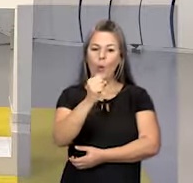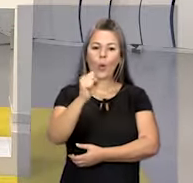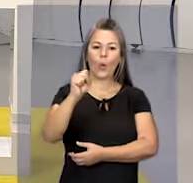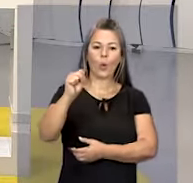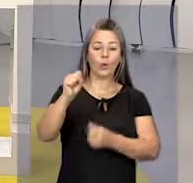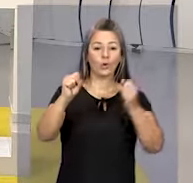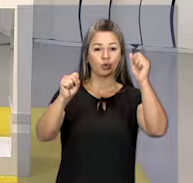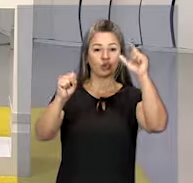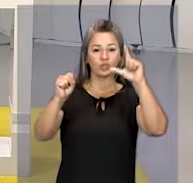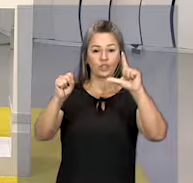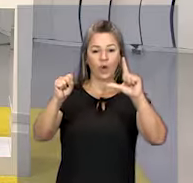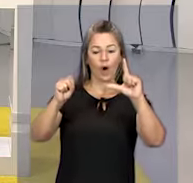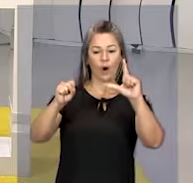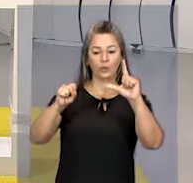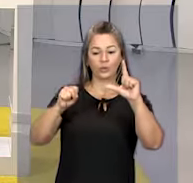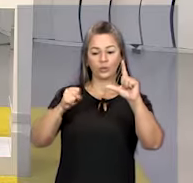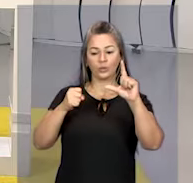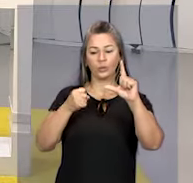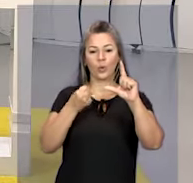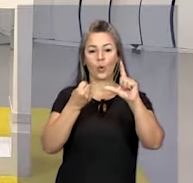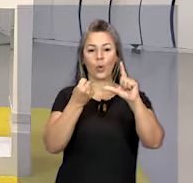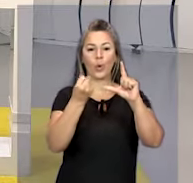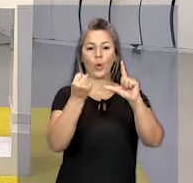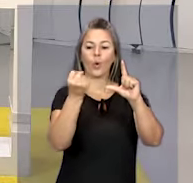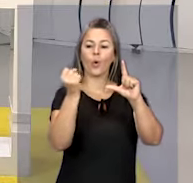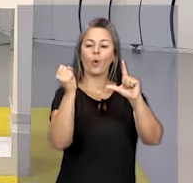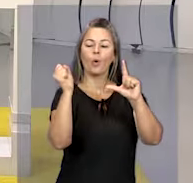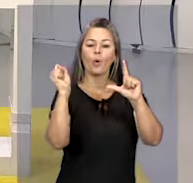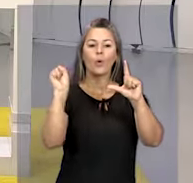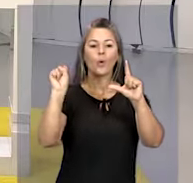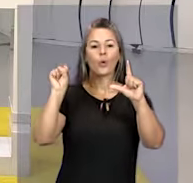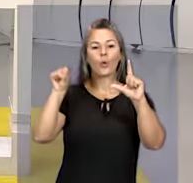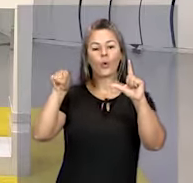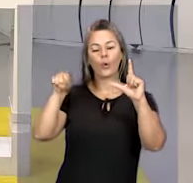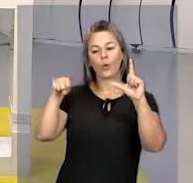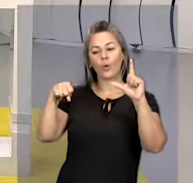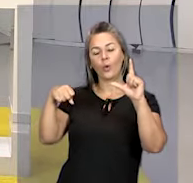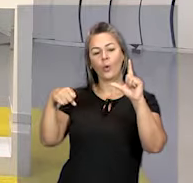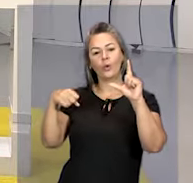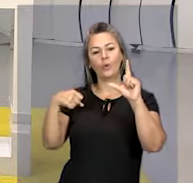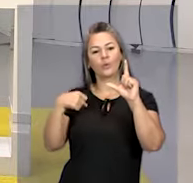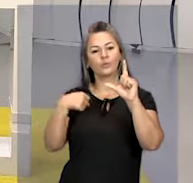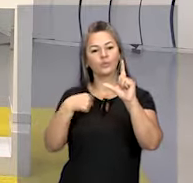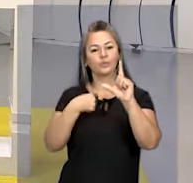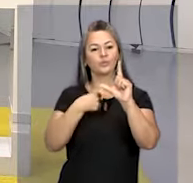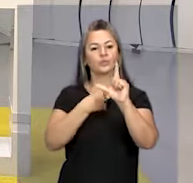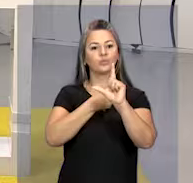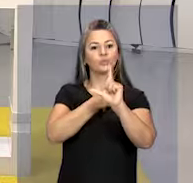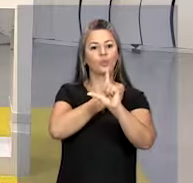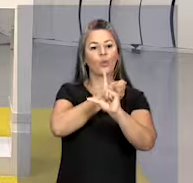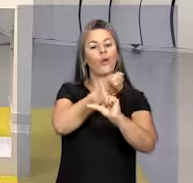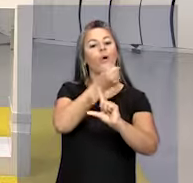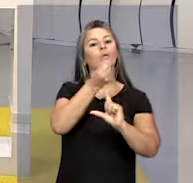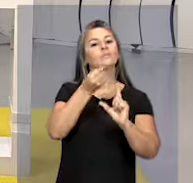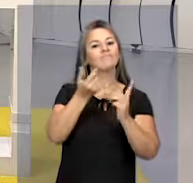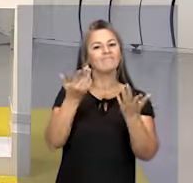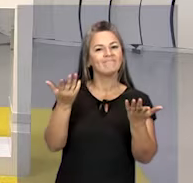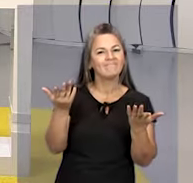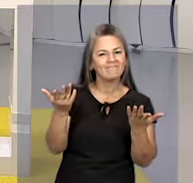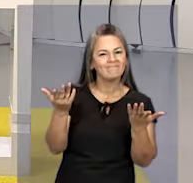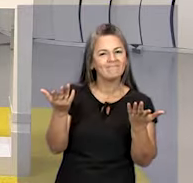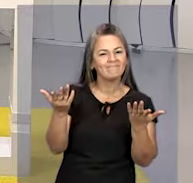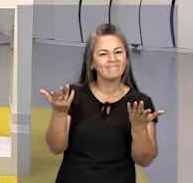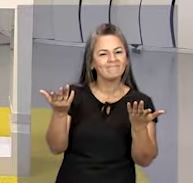está na parte de trás do globo terrestre, que o Sol não está ali iluminando diretamente, vai ser